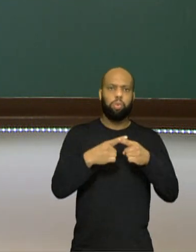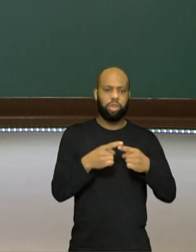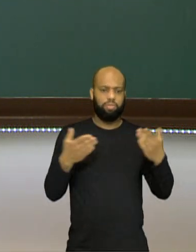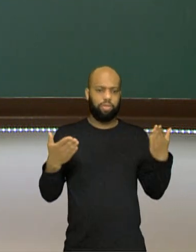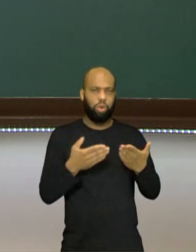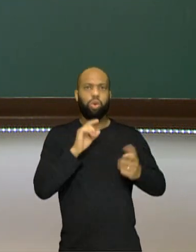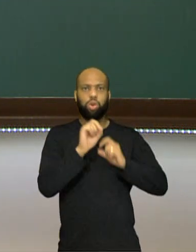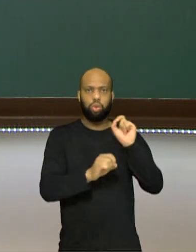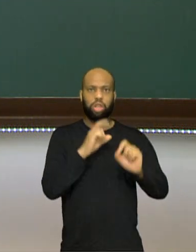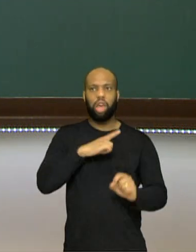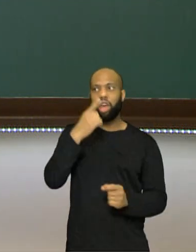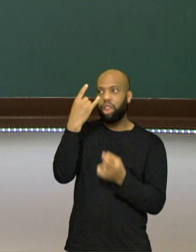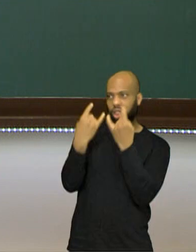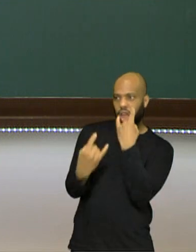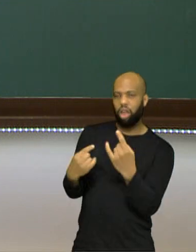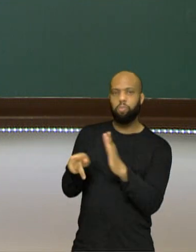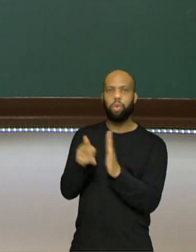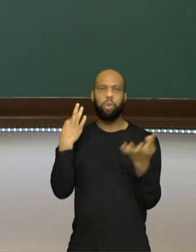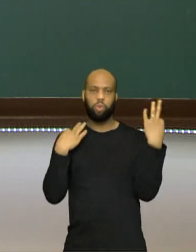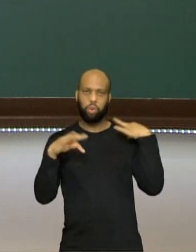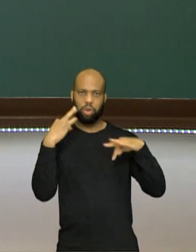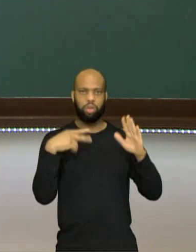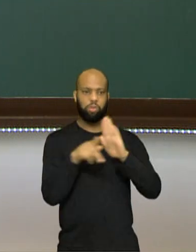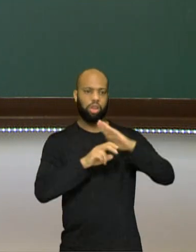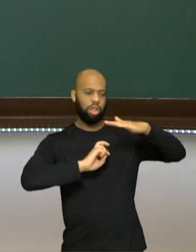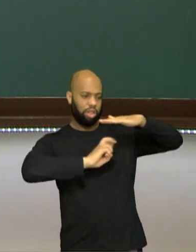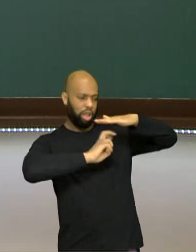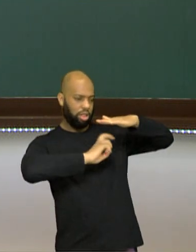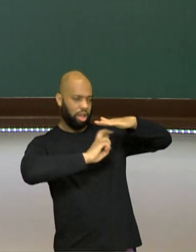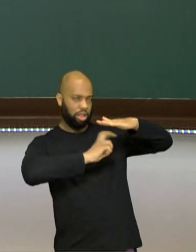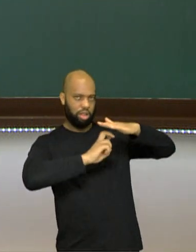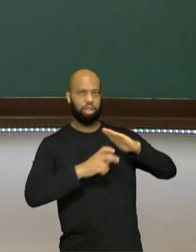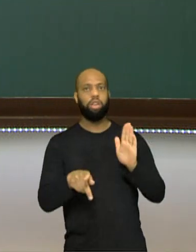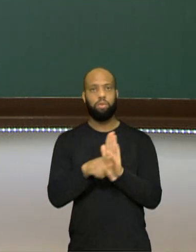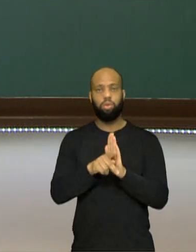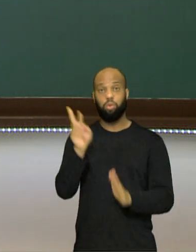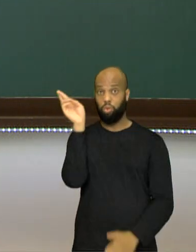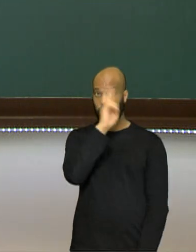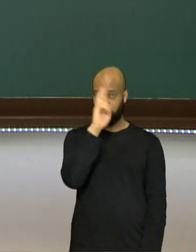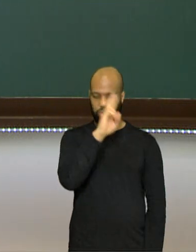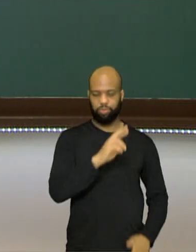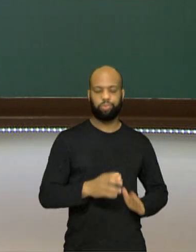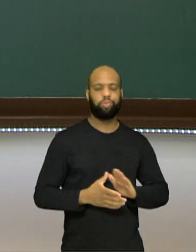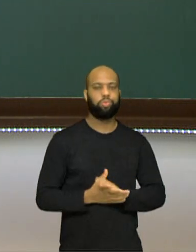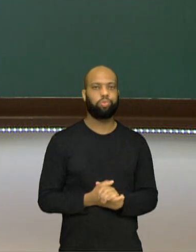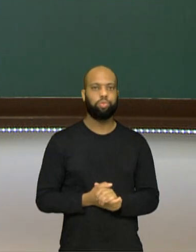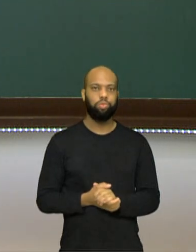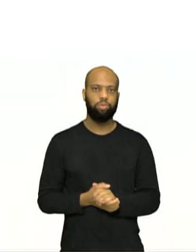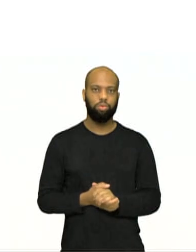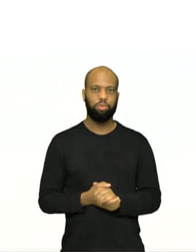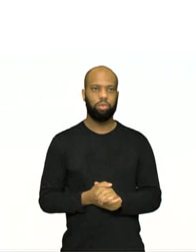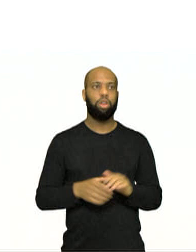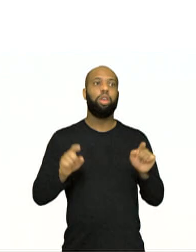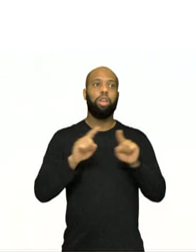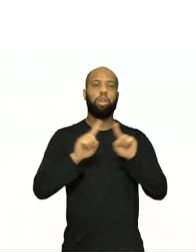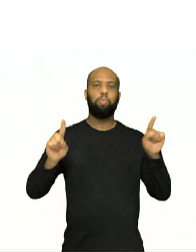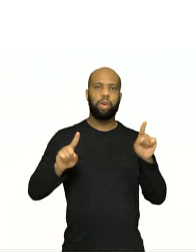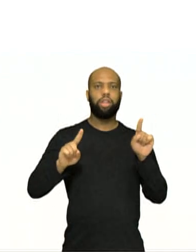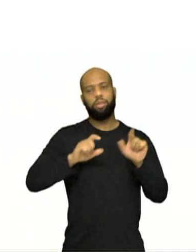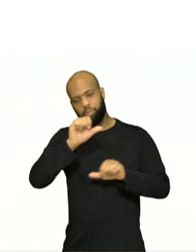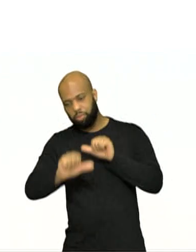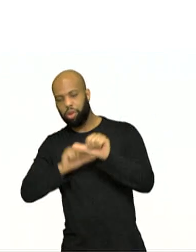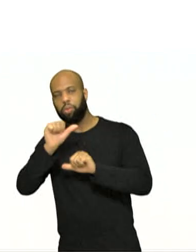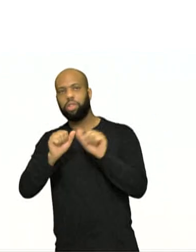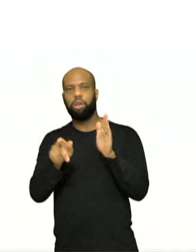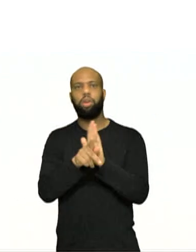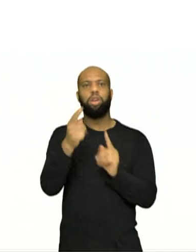são atrações turísticas, né, as estações de metrô russas. Mas, para mudar para